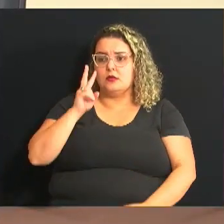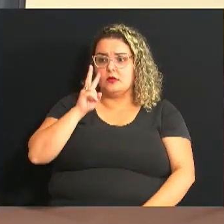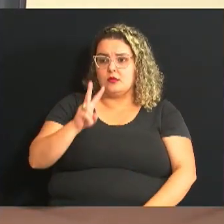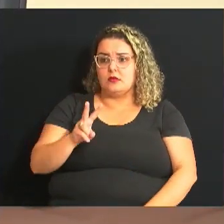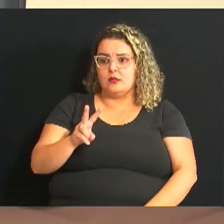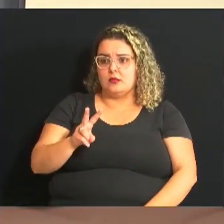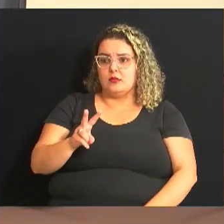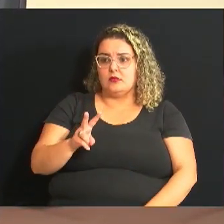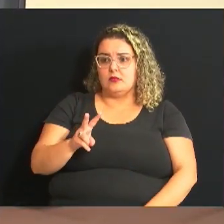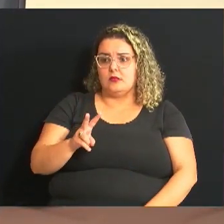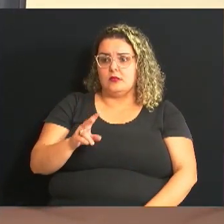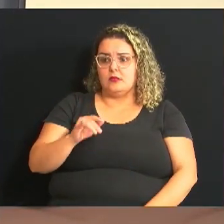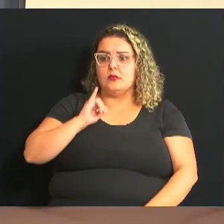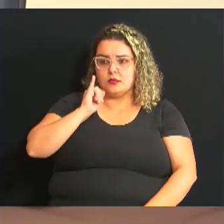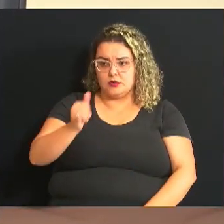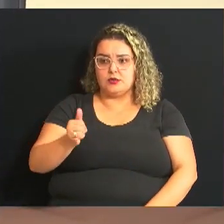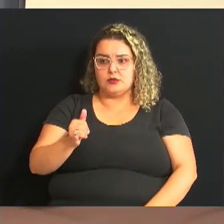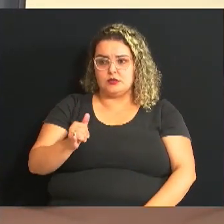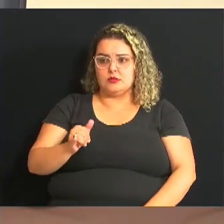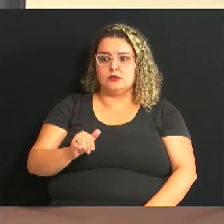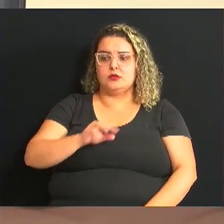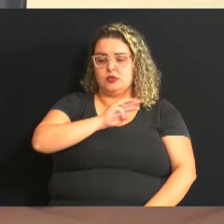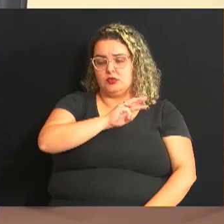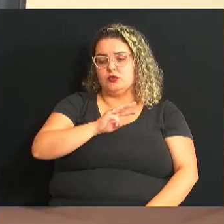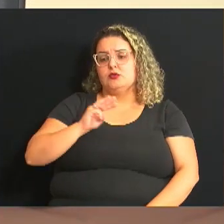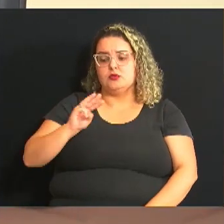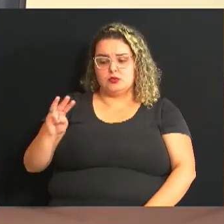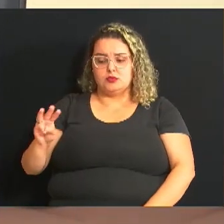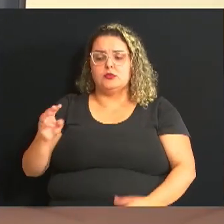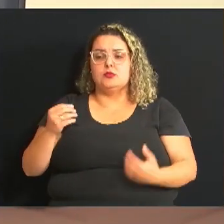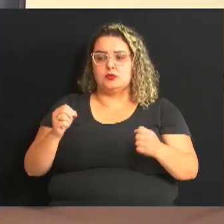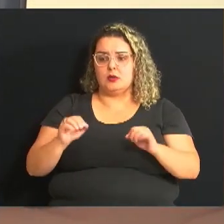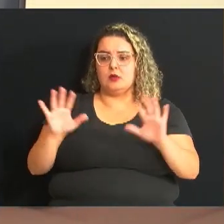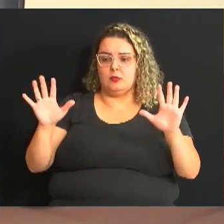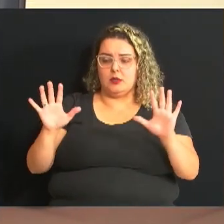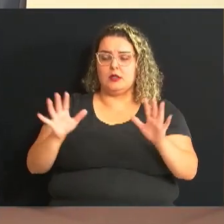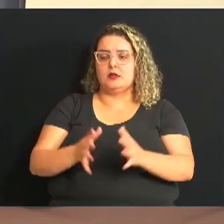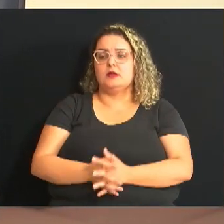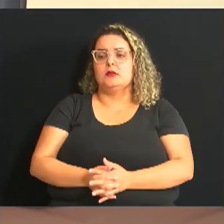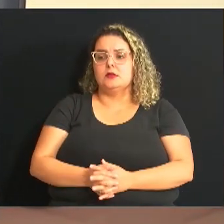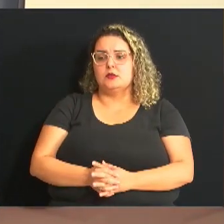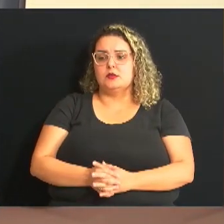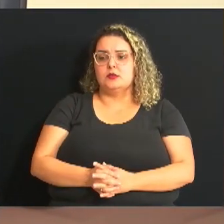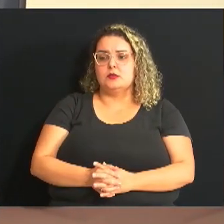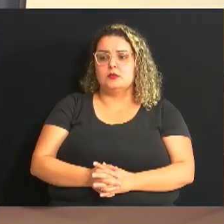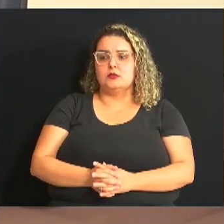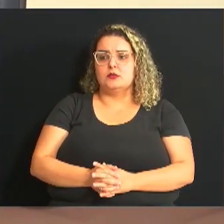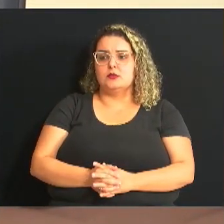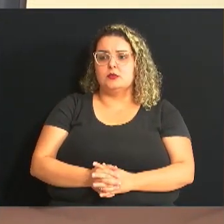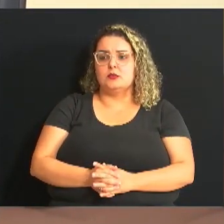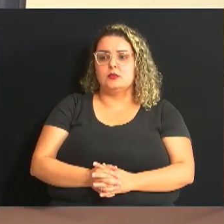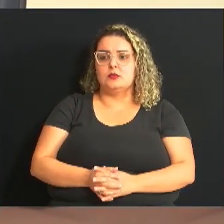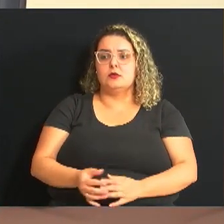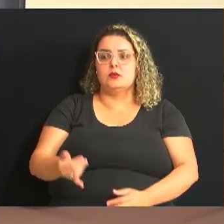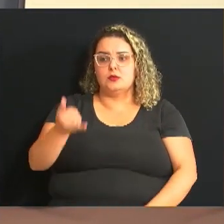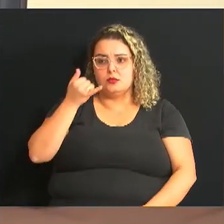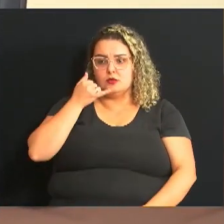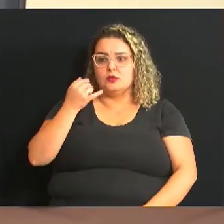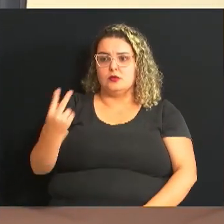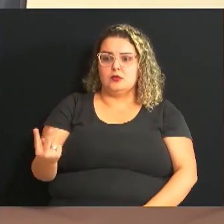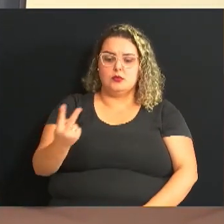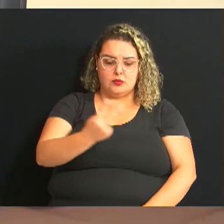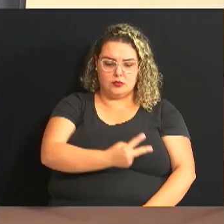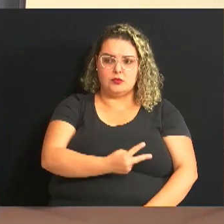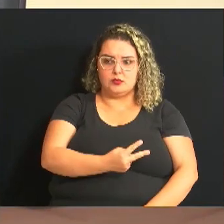já disse que estou com as páginas abertas, então, o fundo, os telefones são dos dois, os